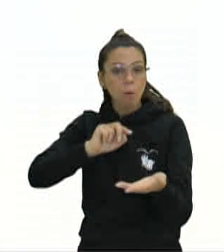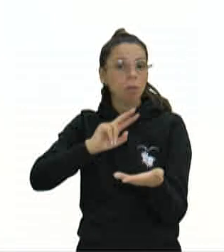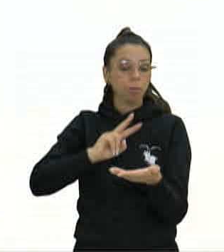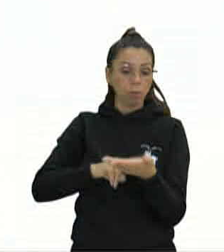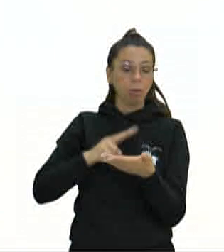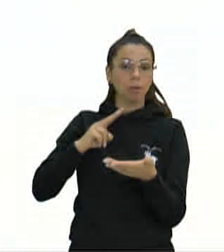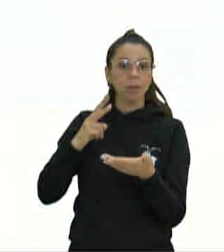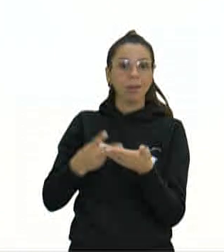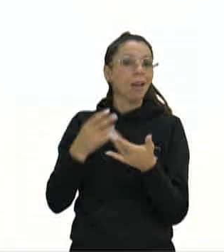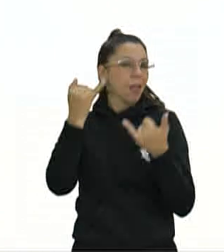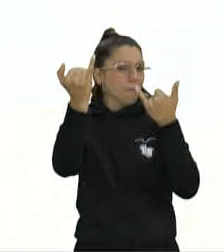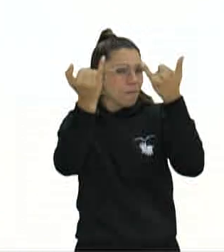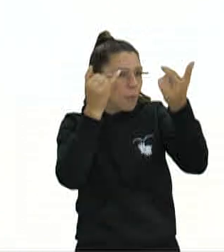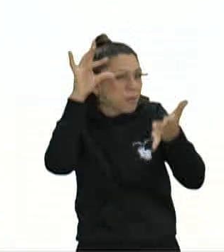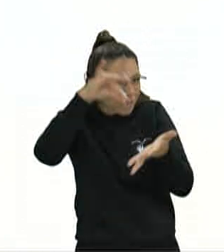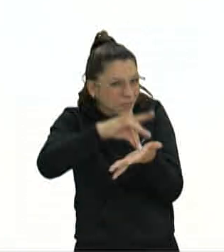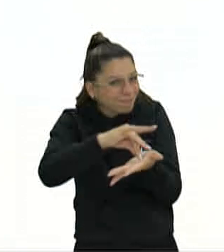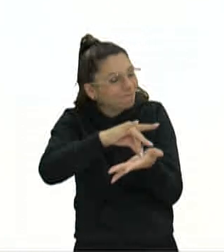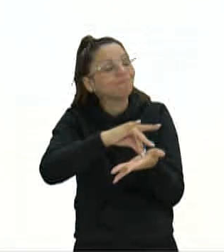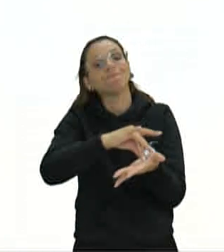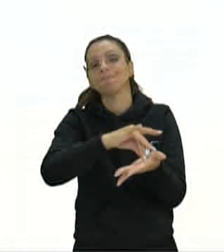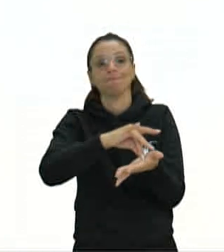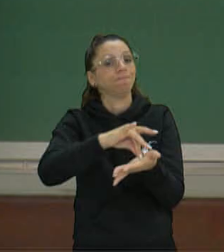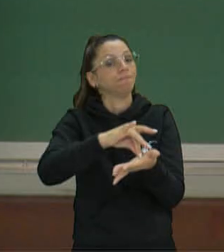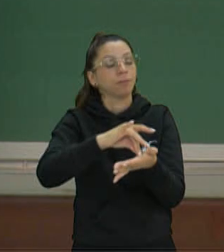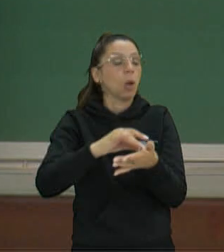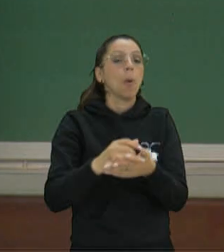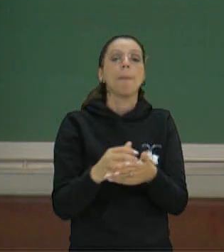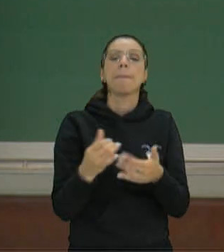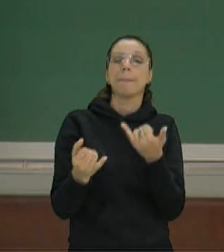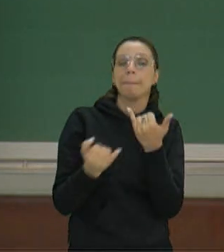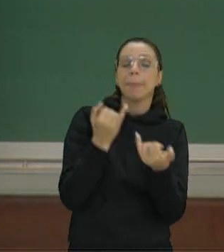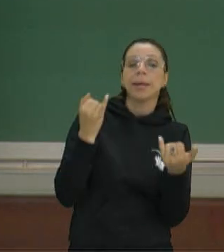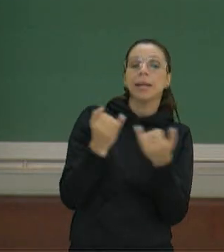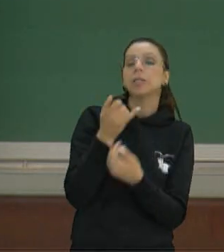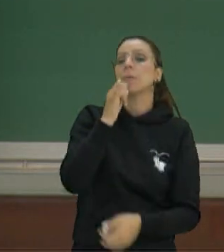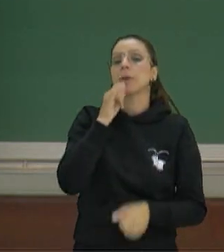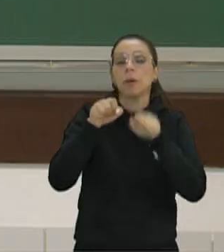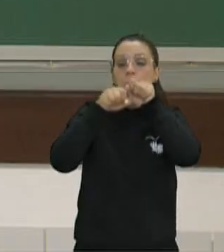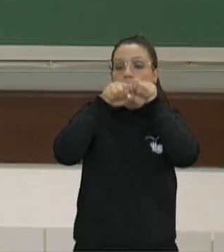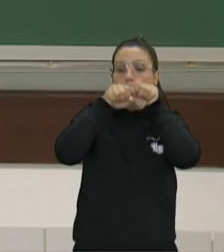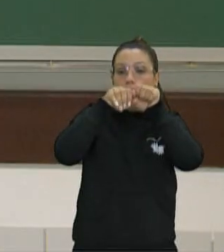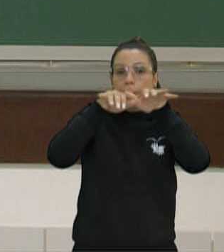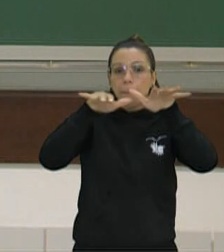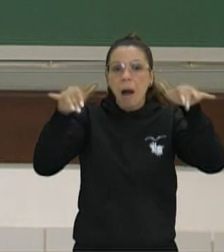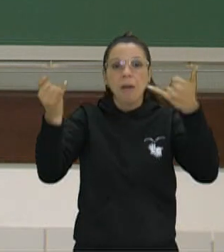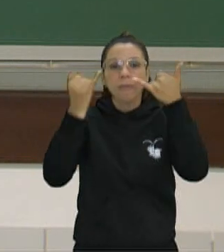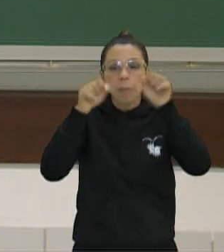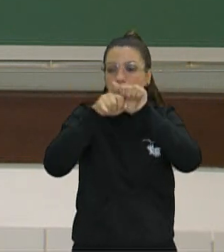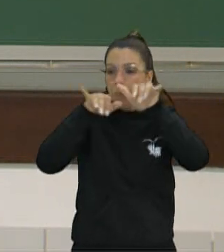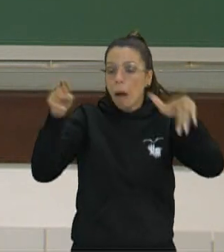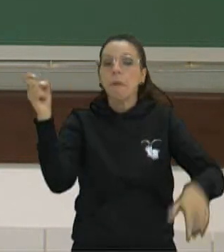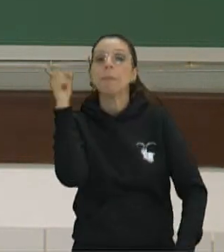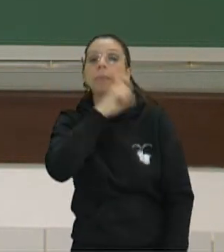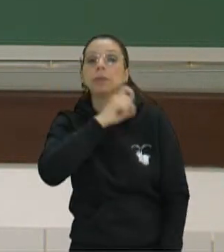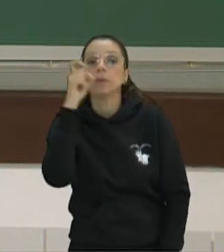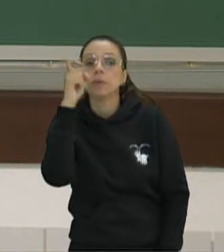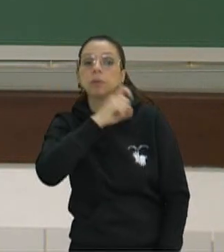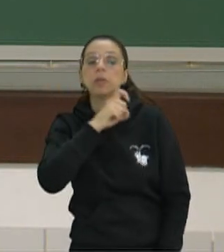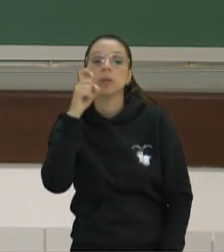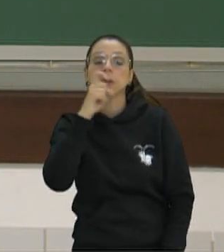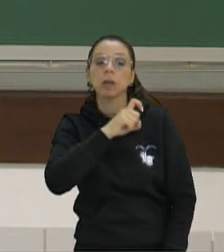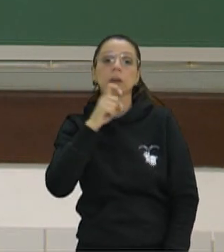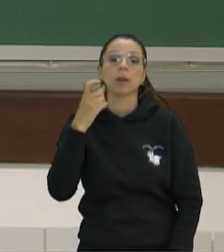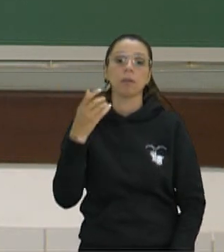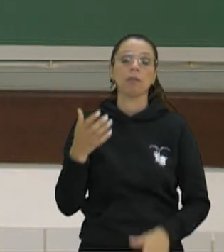em informação. É muito o que a gente vê com as fake news hoje, né? Então, a gente tem notícias circulando para lá e para cá e muitas